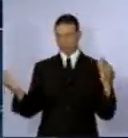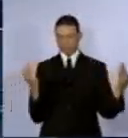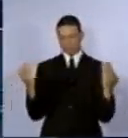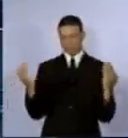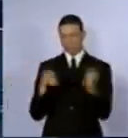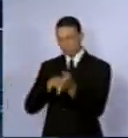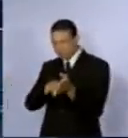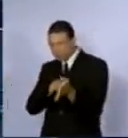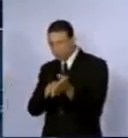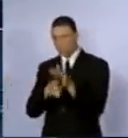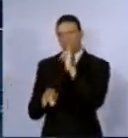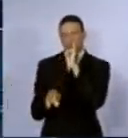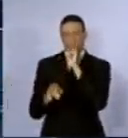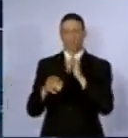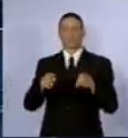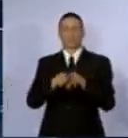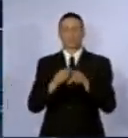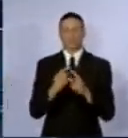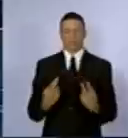aqui com relação ao câncer de mama.